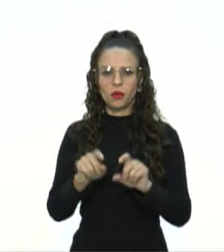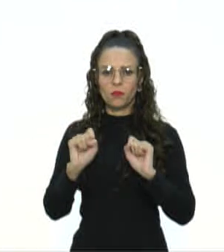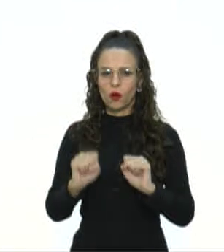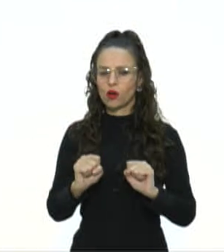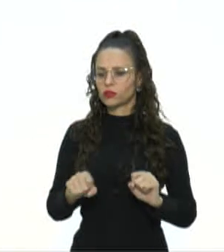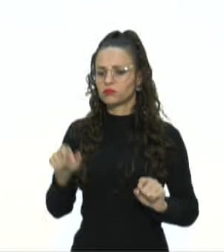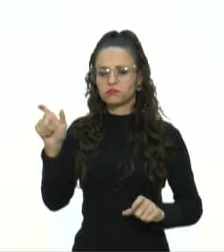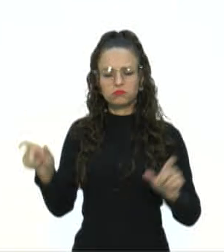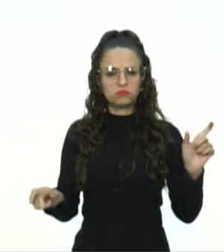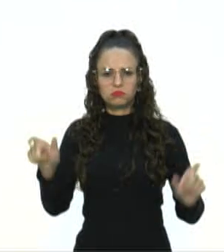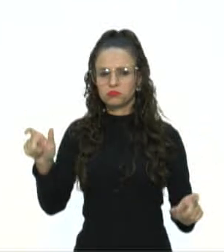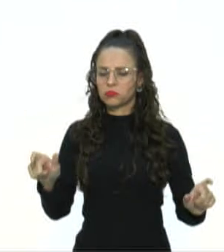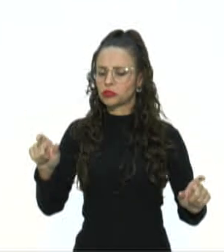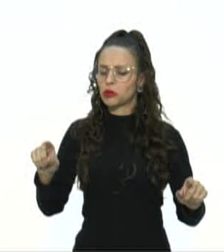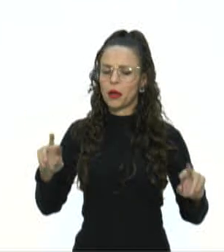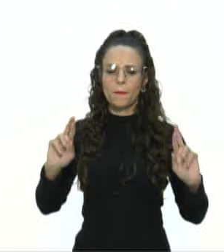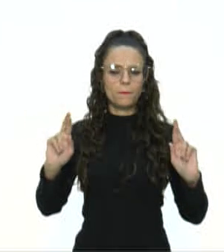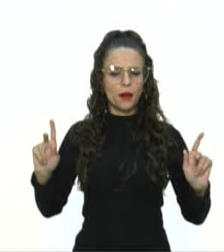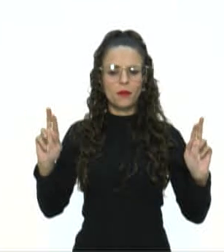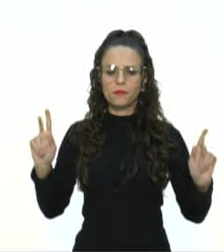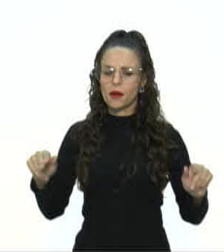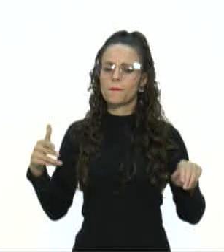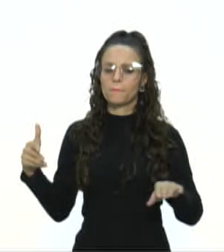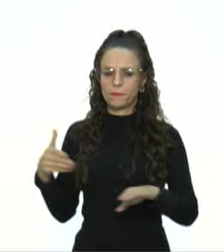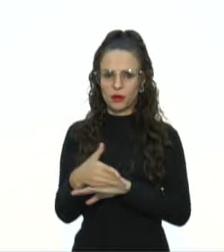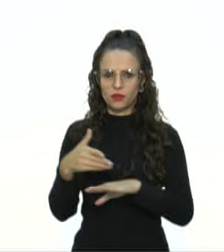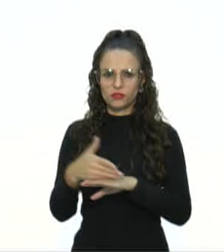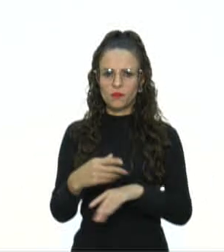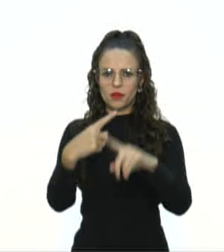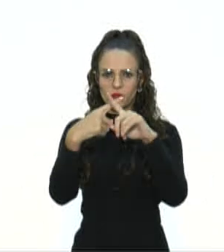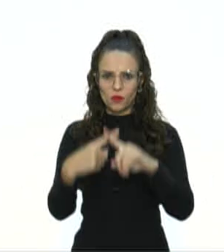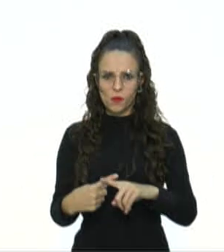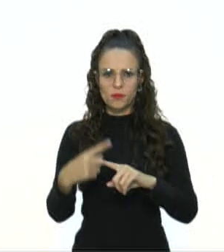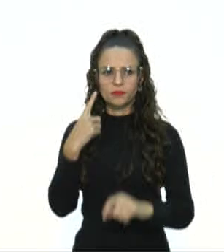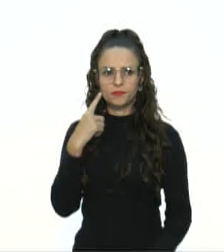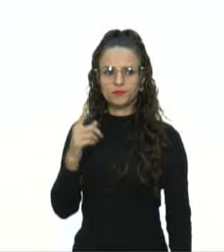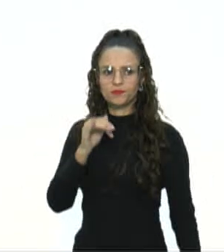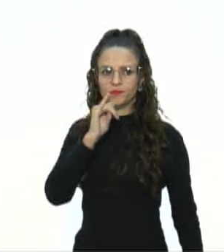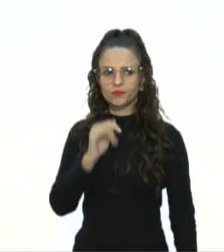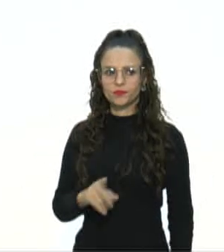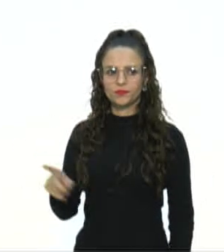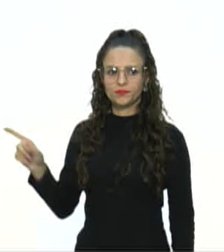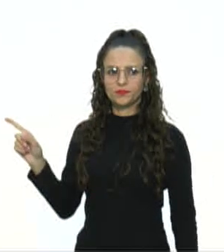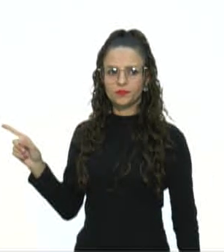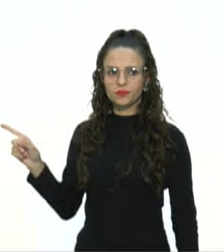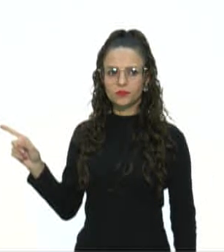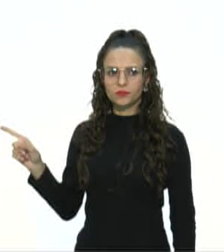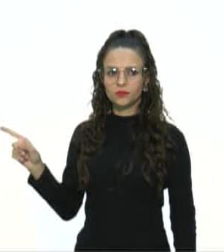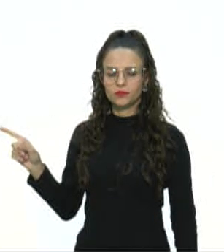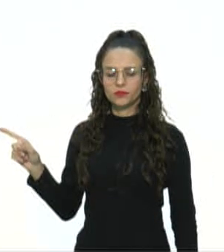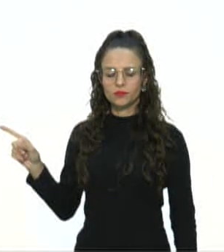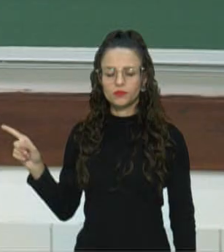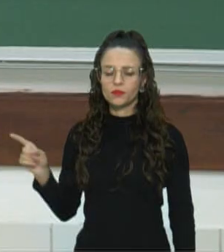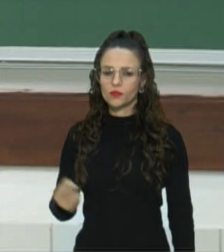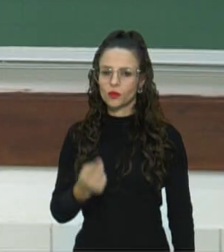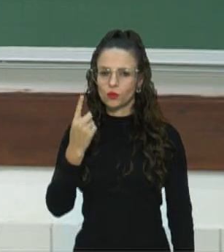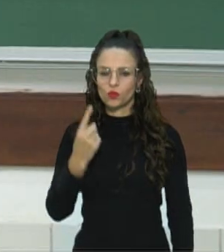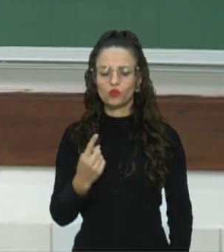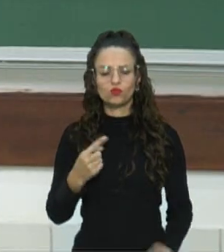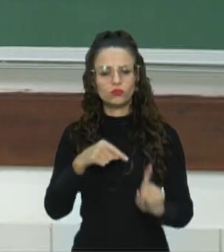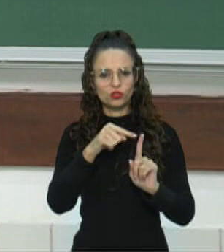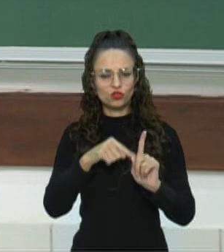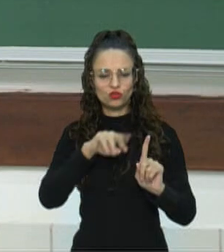diferentes origens ou modalidades, né, participem da competição, né, como está retratado aqui nessa animação. Aqui, então, é uma dos estilos